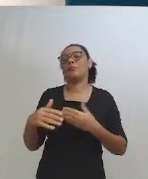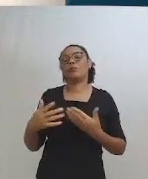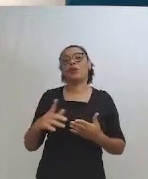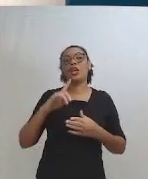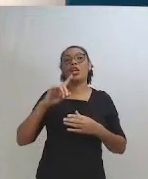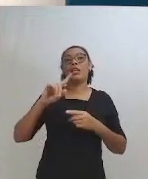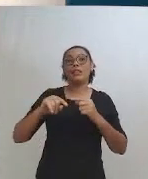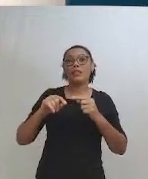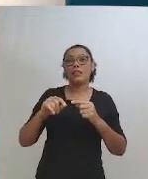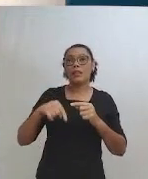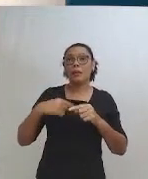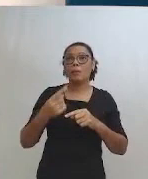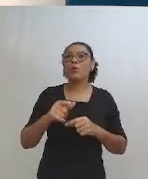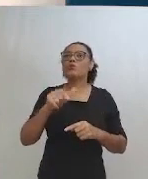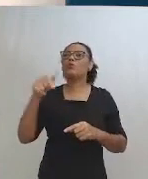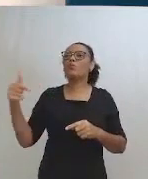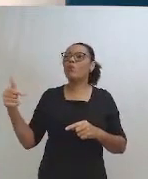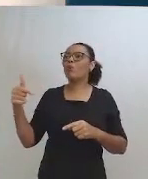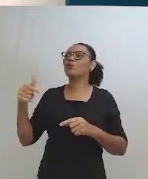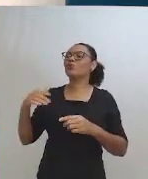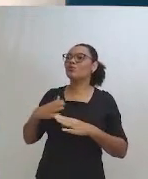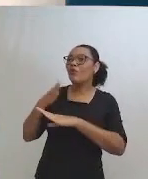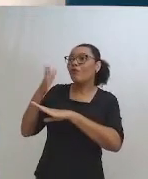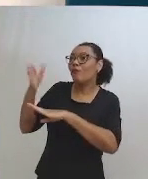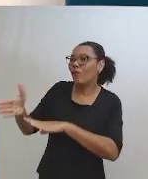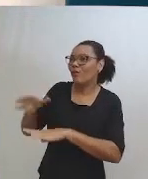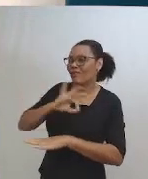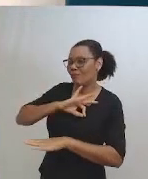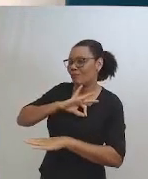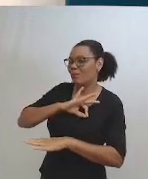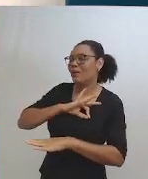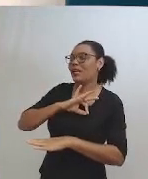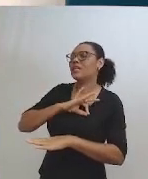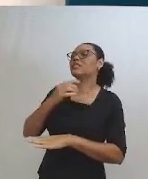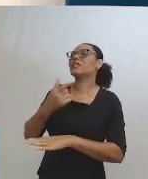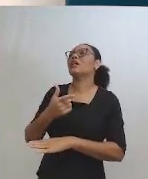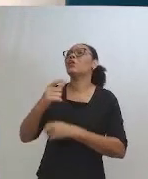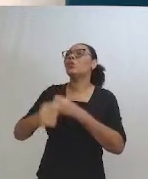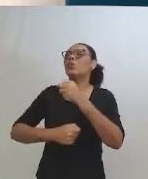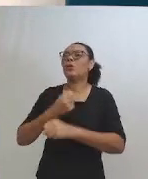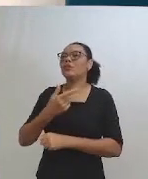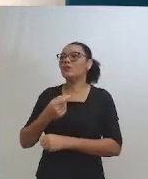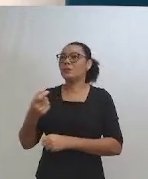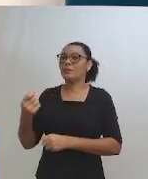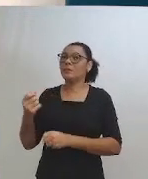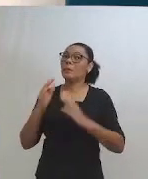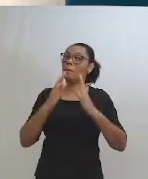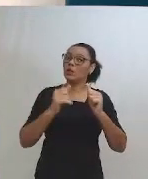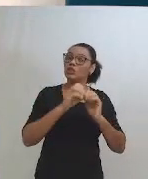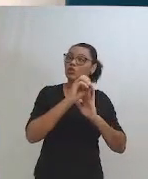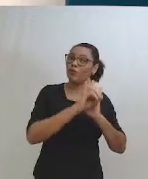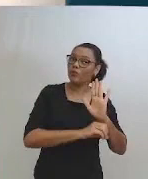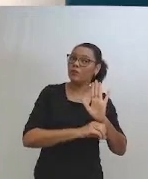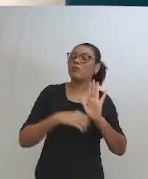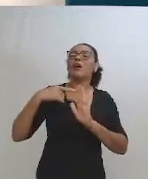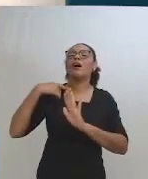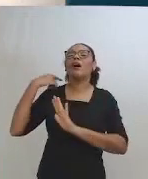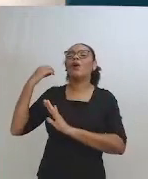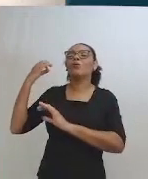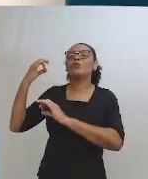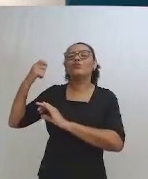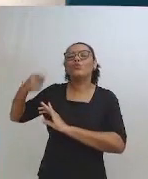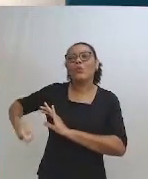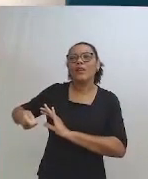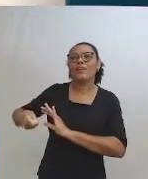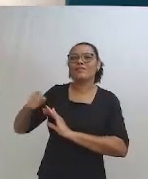Público pede a denegação da ordem, mas expedindo-se ofício ao juiz da causa para que se manifeste